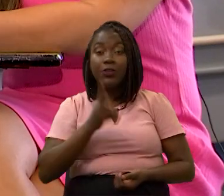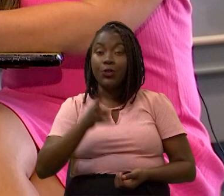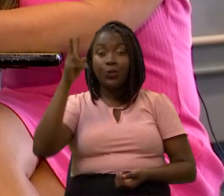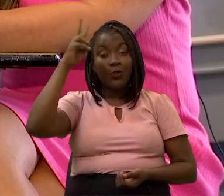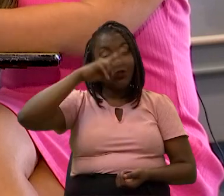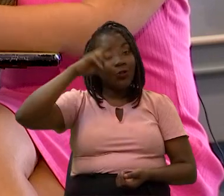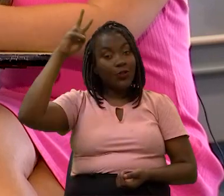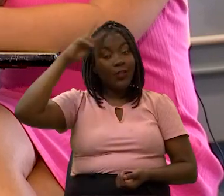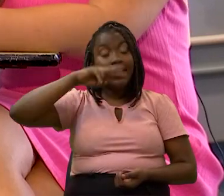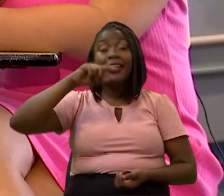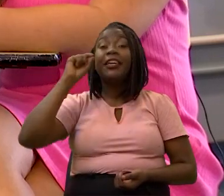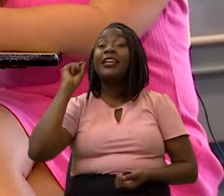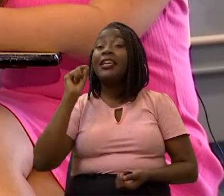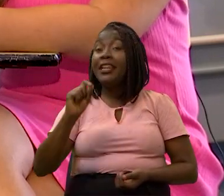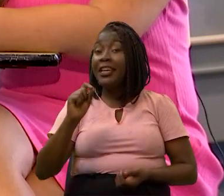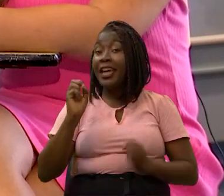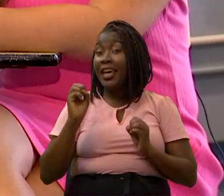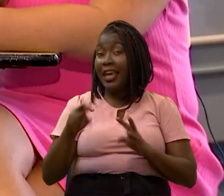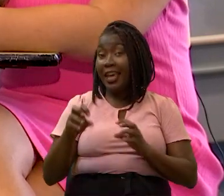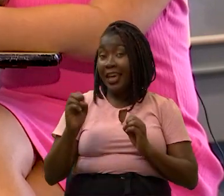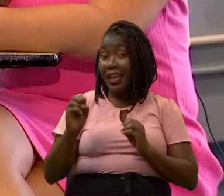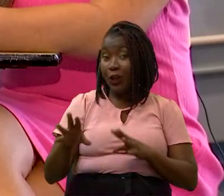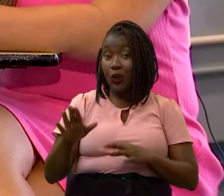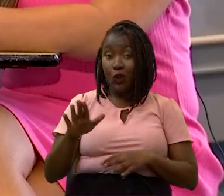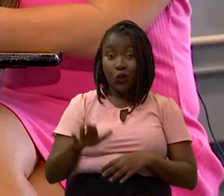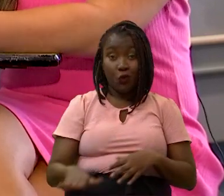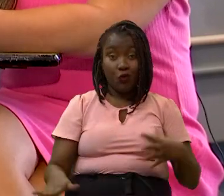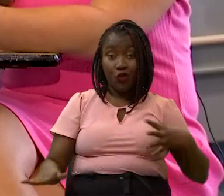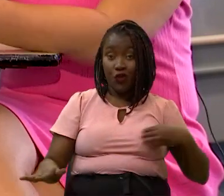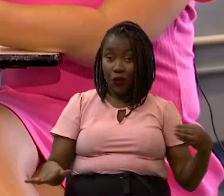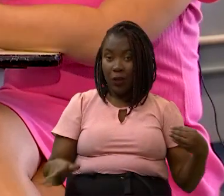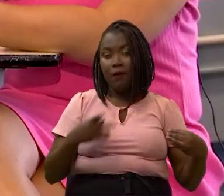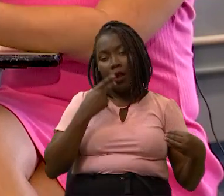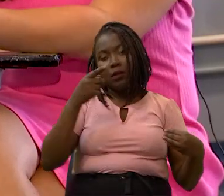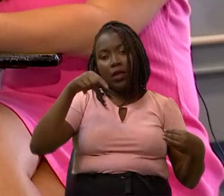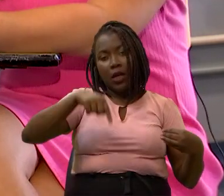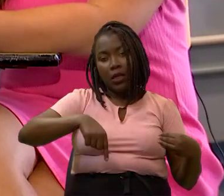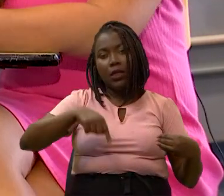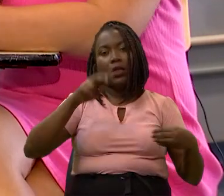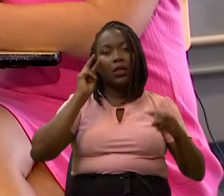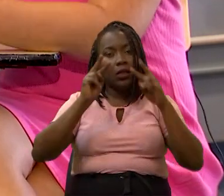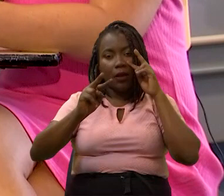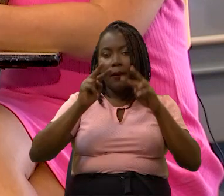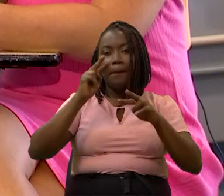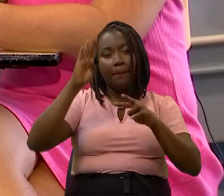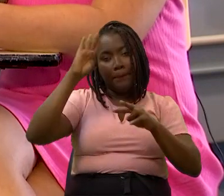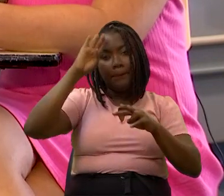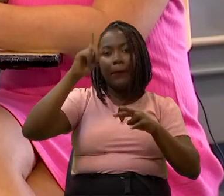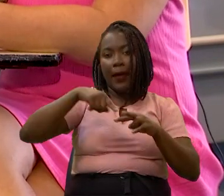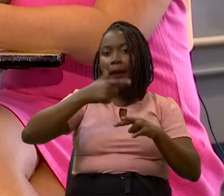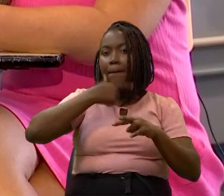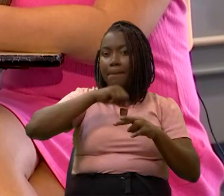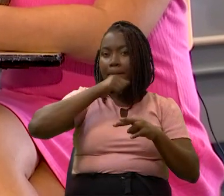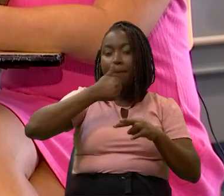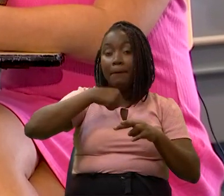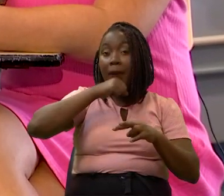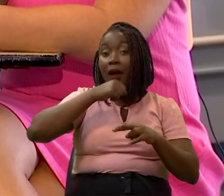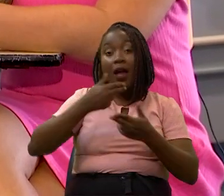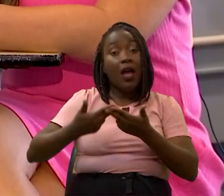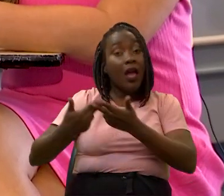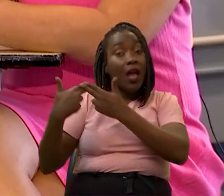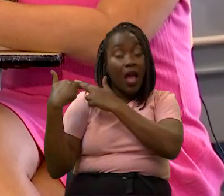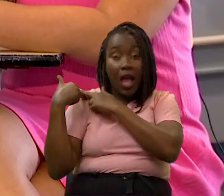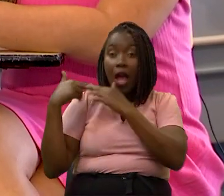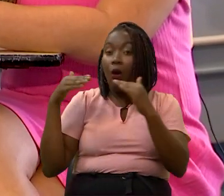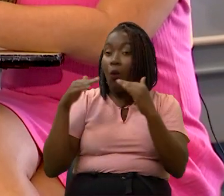importante sempre lembrar que a educação dos filhos, falando que aqui a gente tem uma audiência principal de pais, né? É